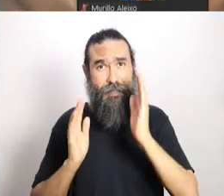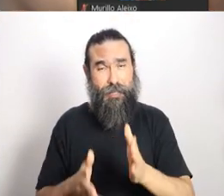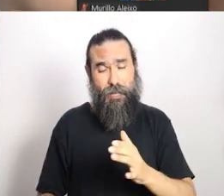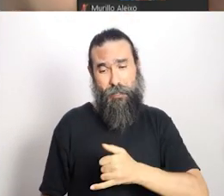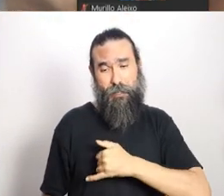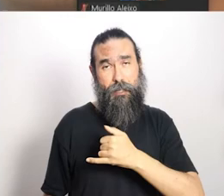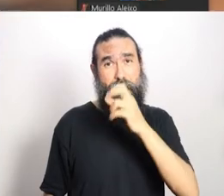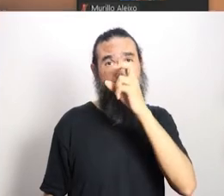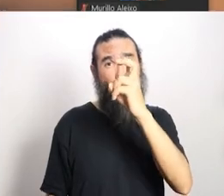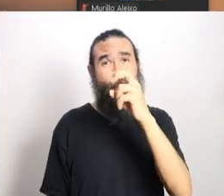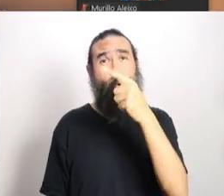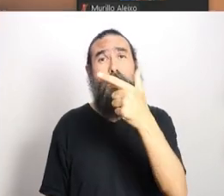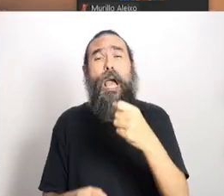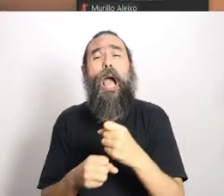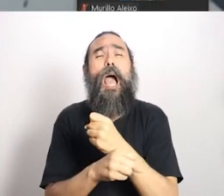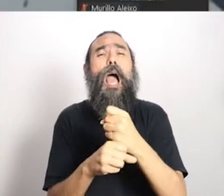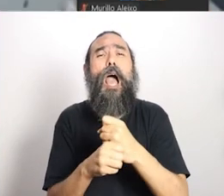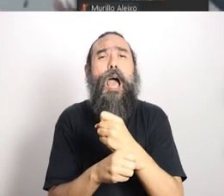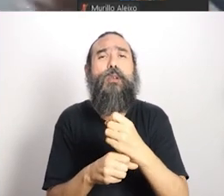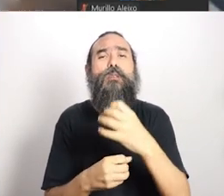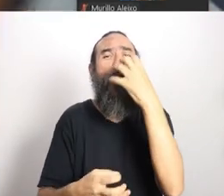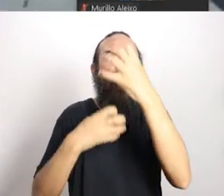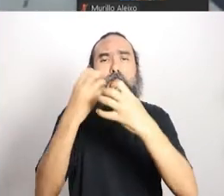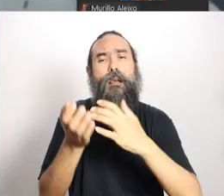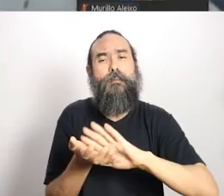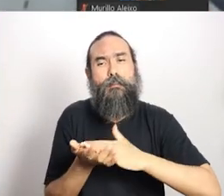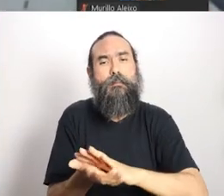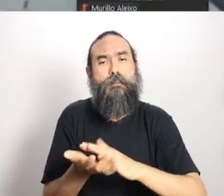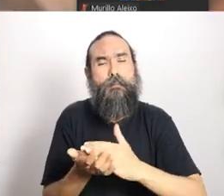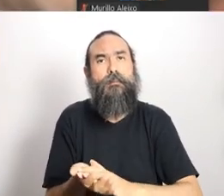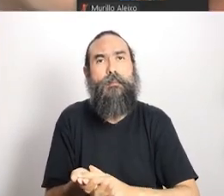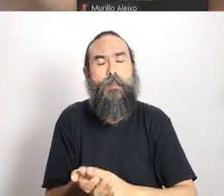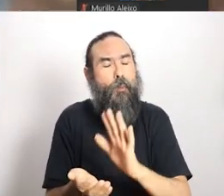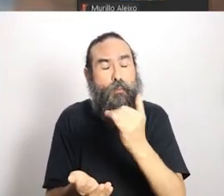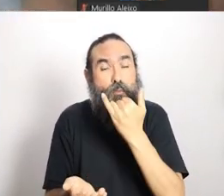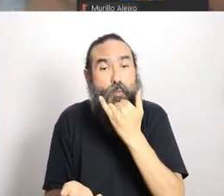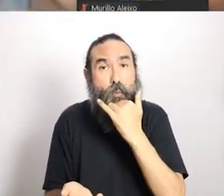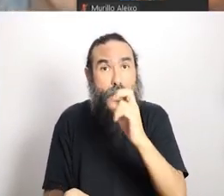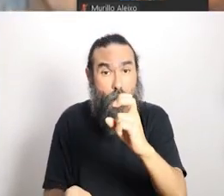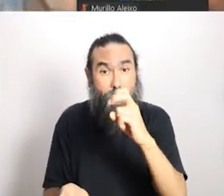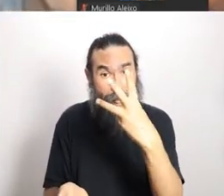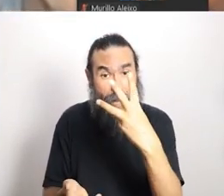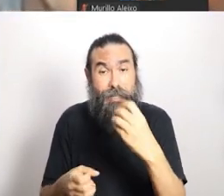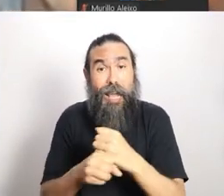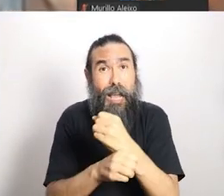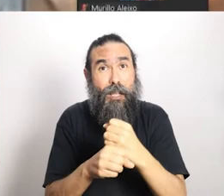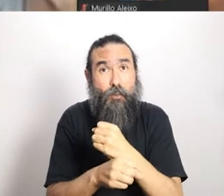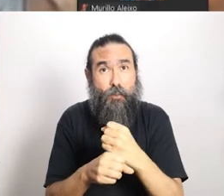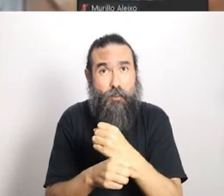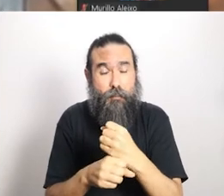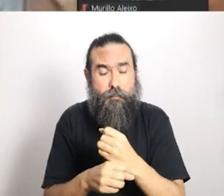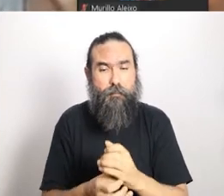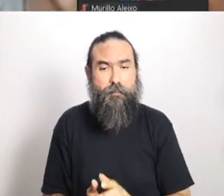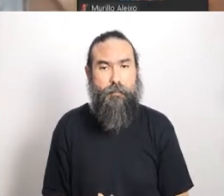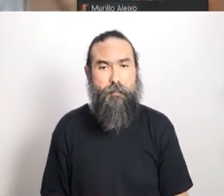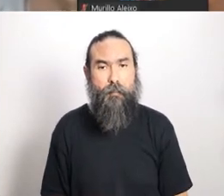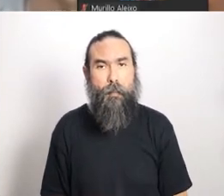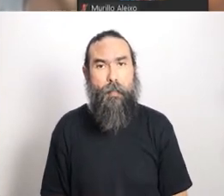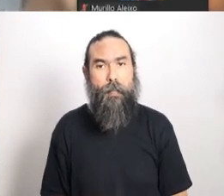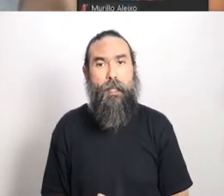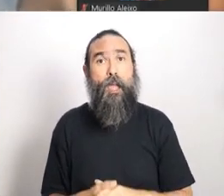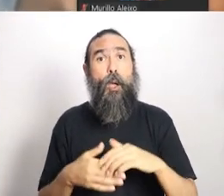52 anos de carreira, e três, melhor dizendo, e quando